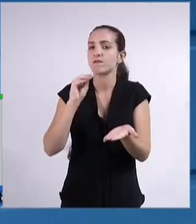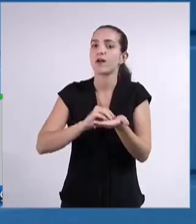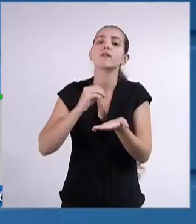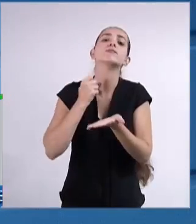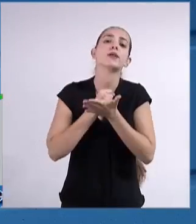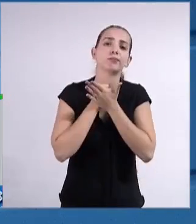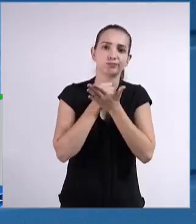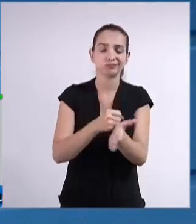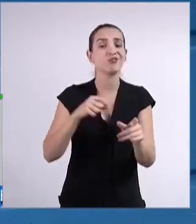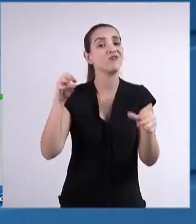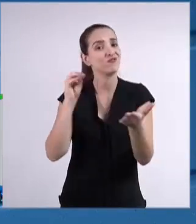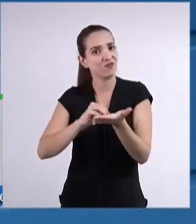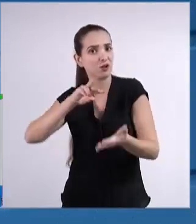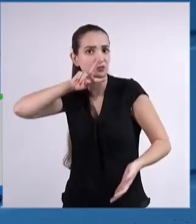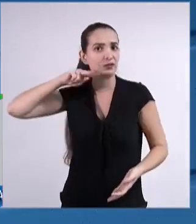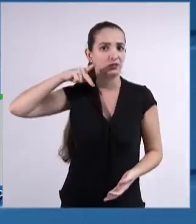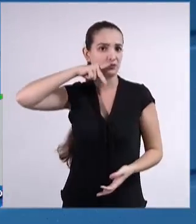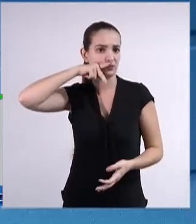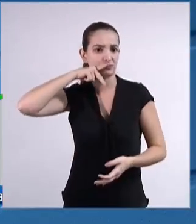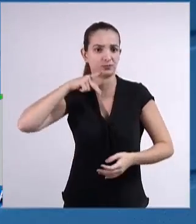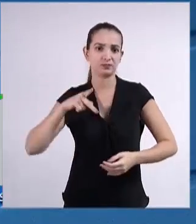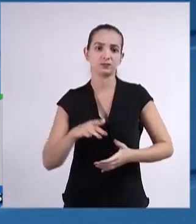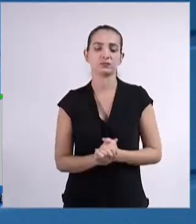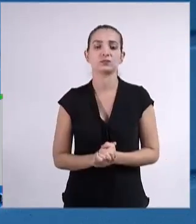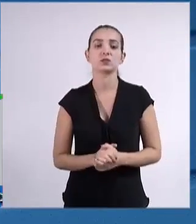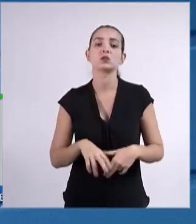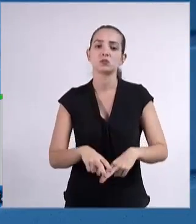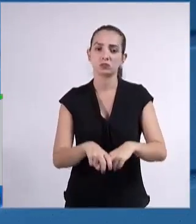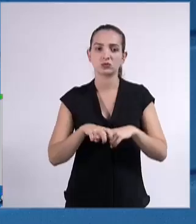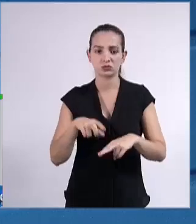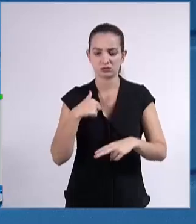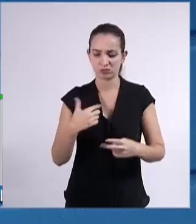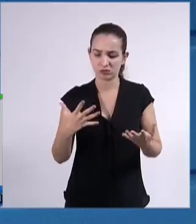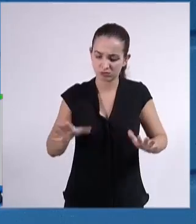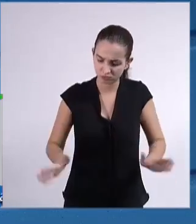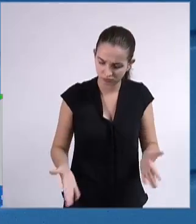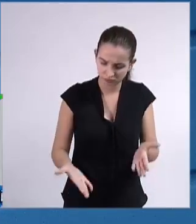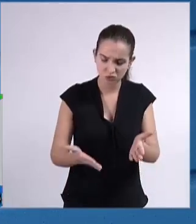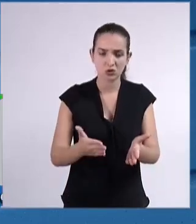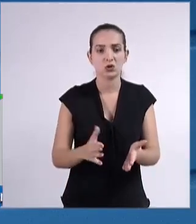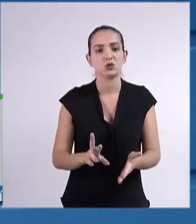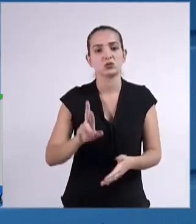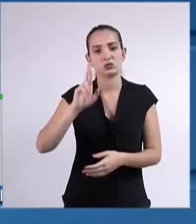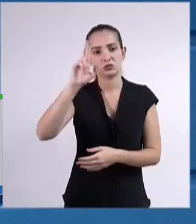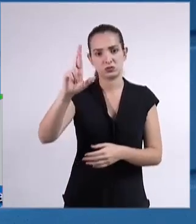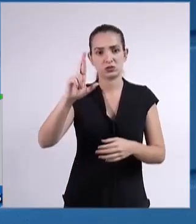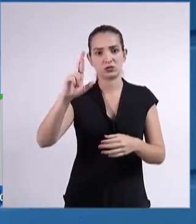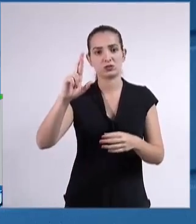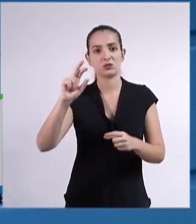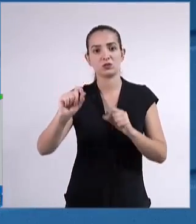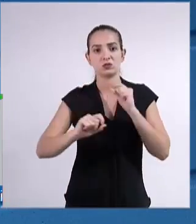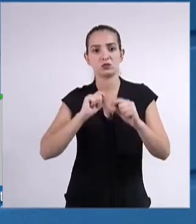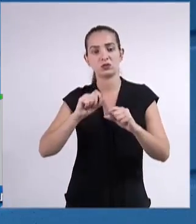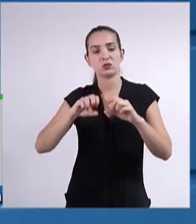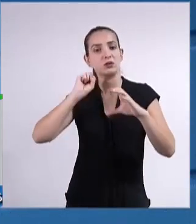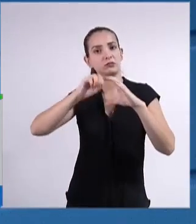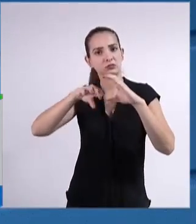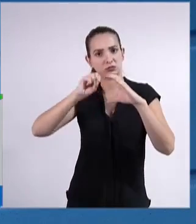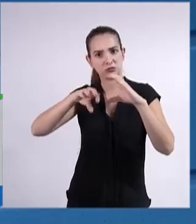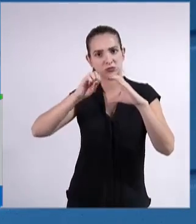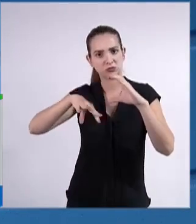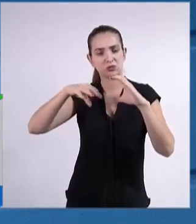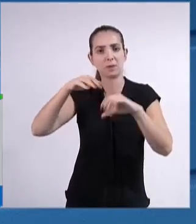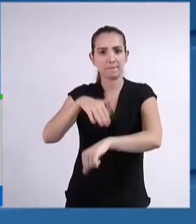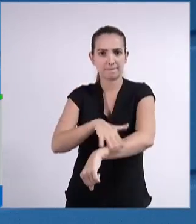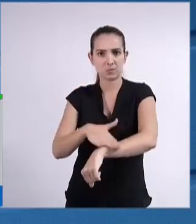nosso futebol. Eu quero, inclusive, enaltecer a direção da TV Morena, que tem feito transmissão, que tem divulgado,